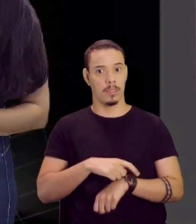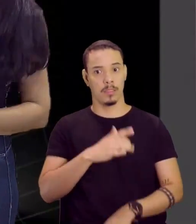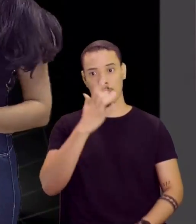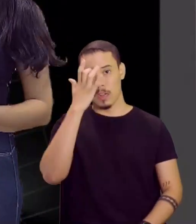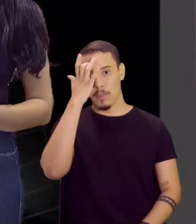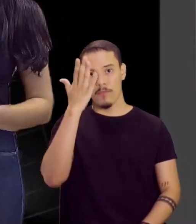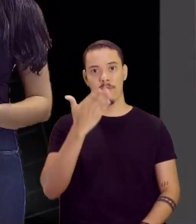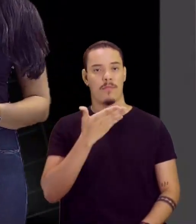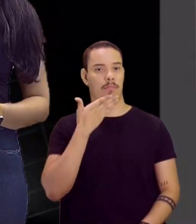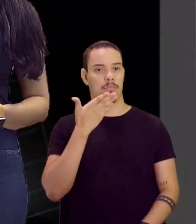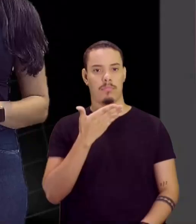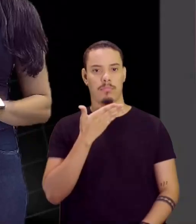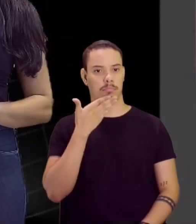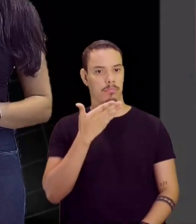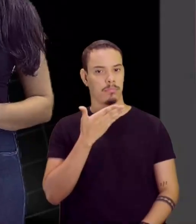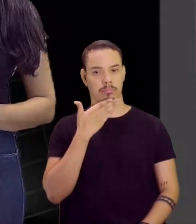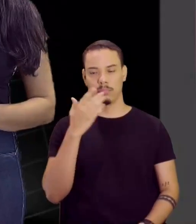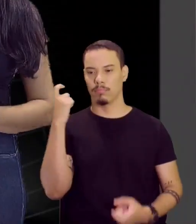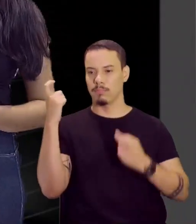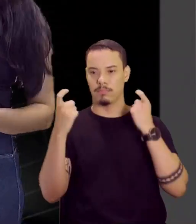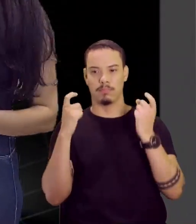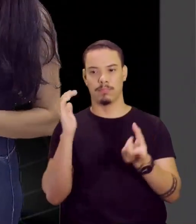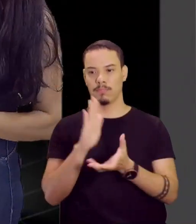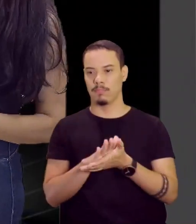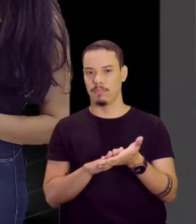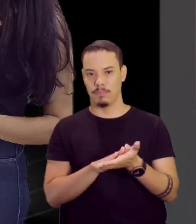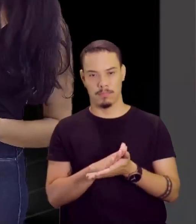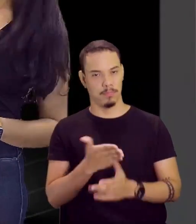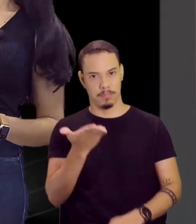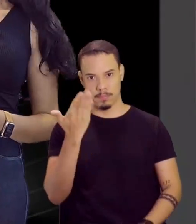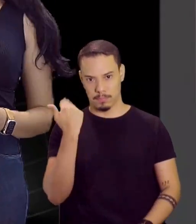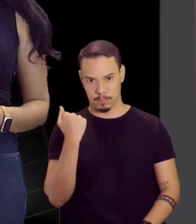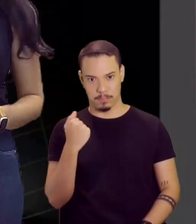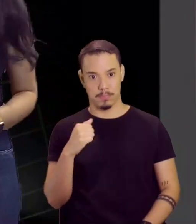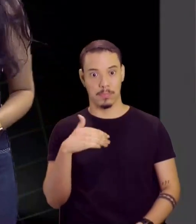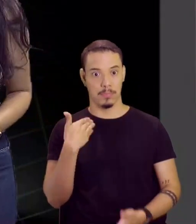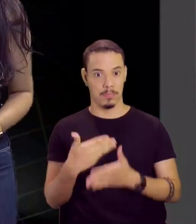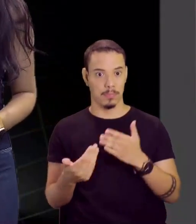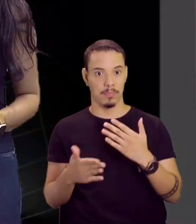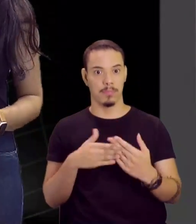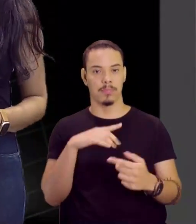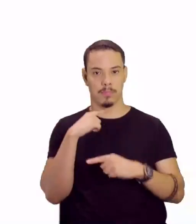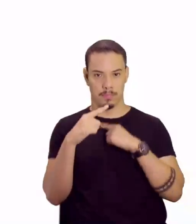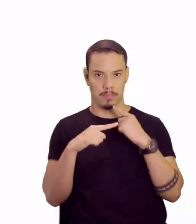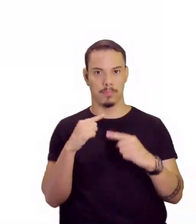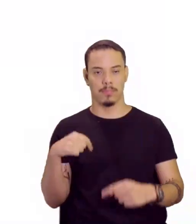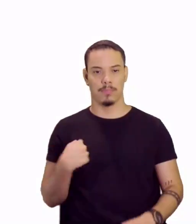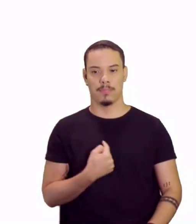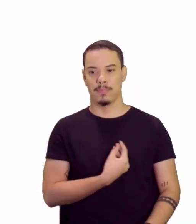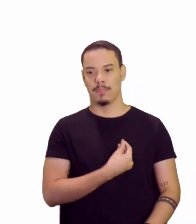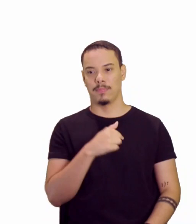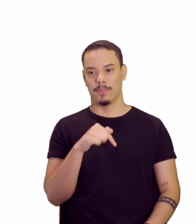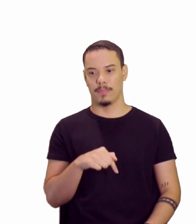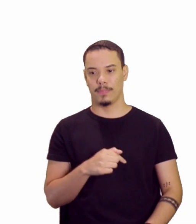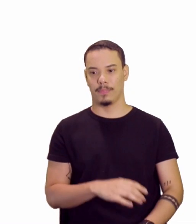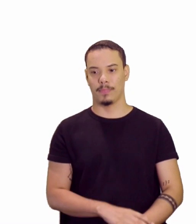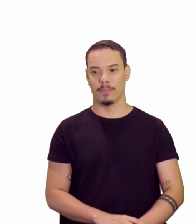né, Deise? Isso, Não tem nem tá que preocupar muito. bacana. Tá Mas vamos sussa, lá. né? Qualquer dúvida, estamos aqui. Vamos lá.